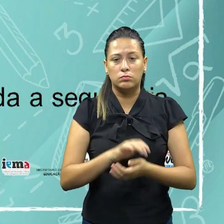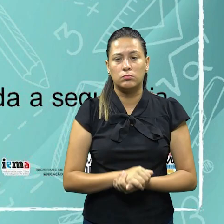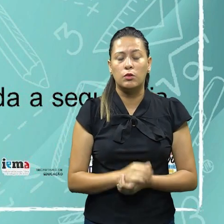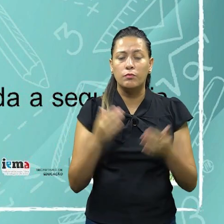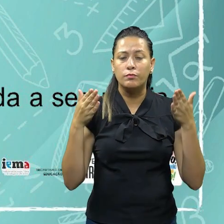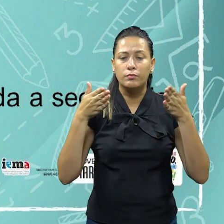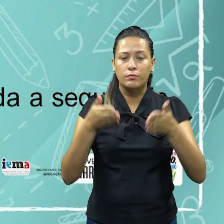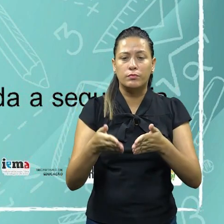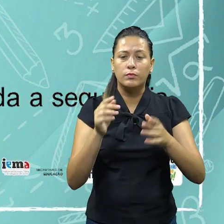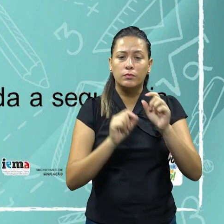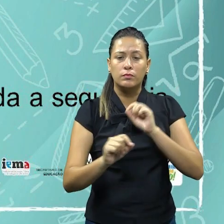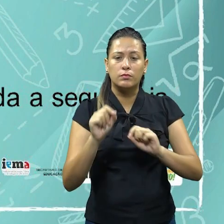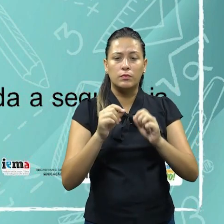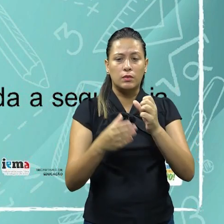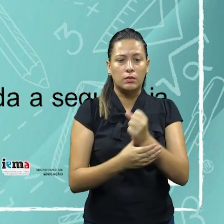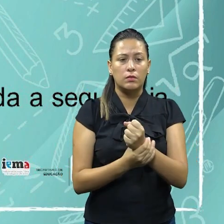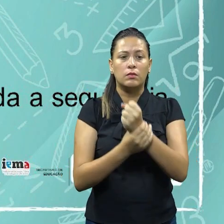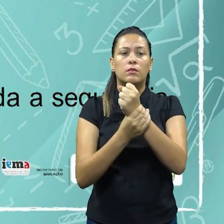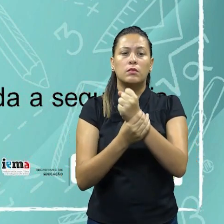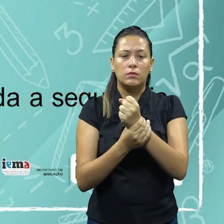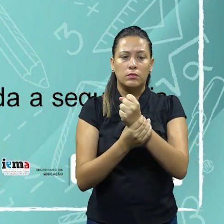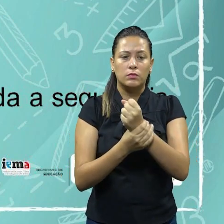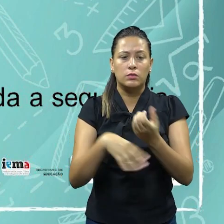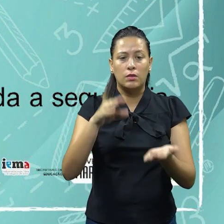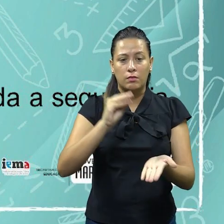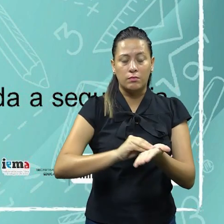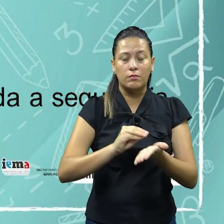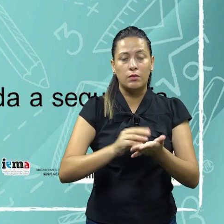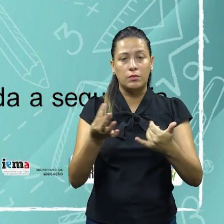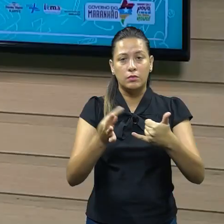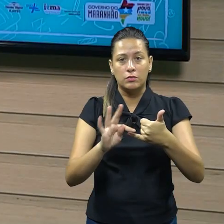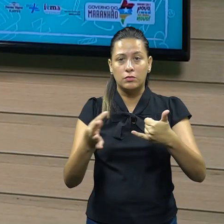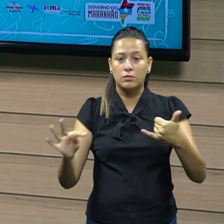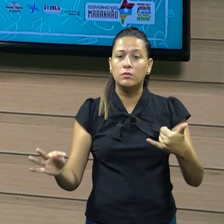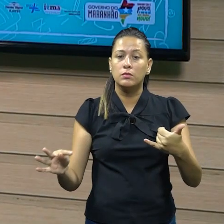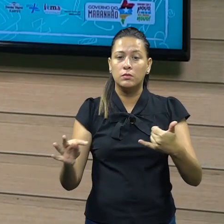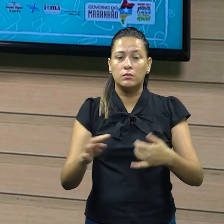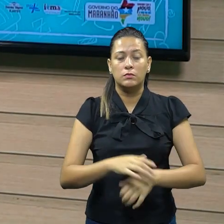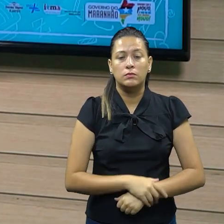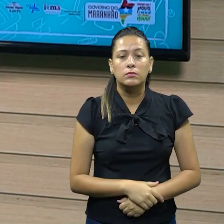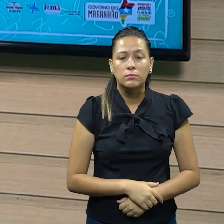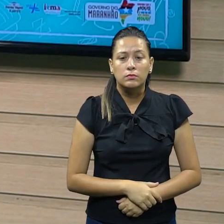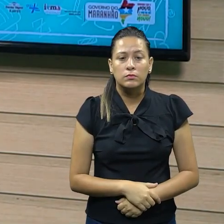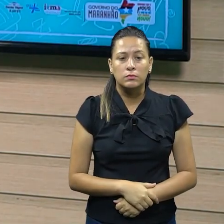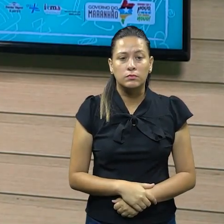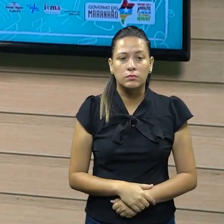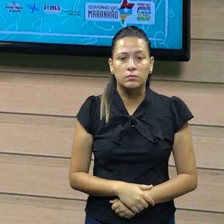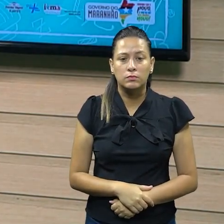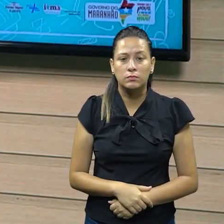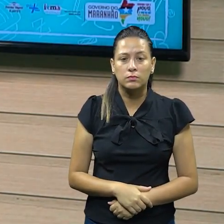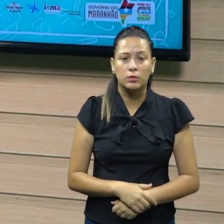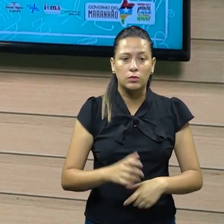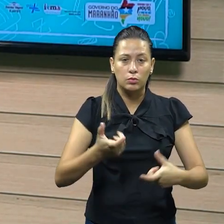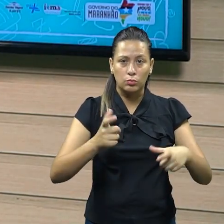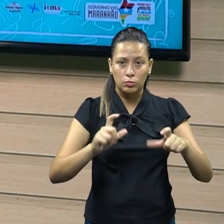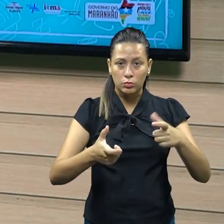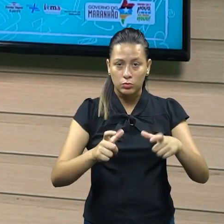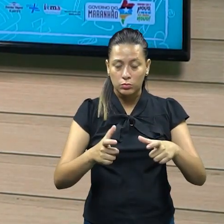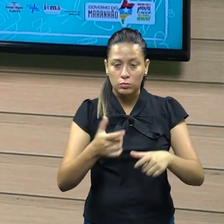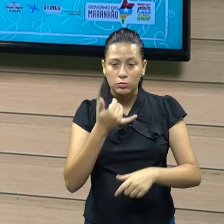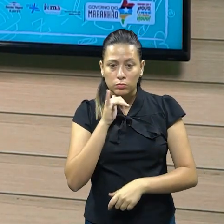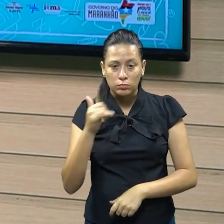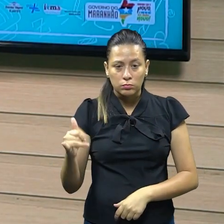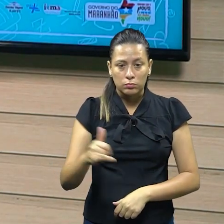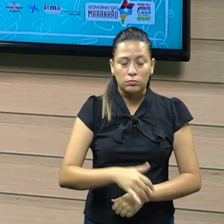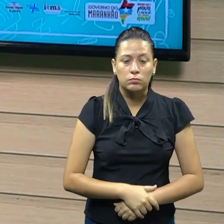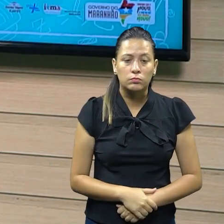a garantir a ausência de tensão no circuito. Aqui é justamente para trabalhar.